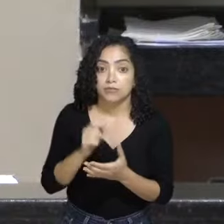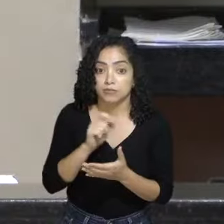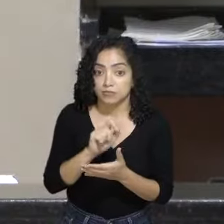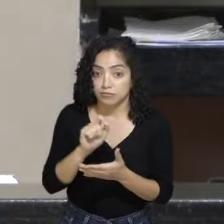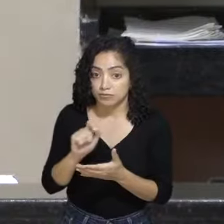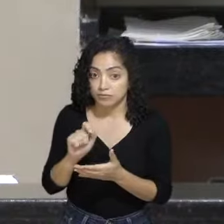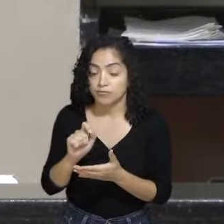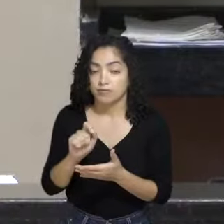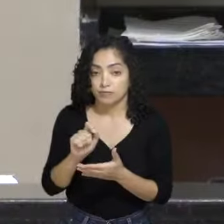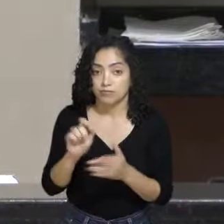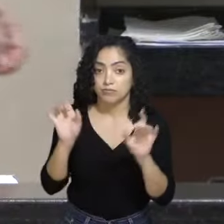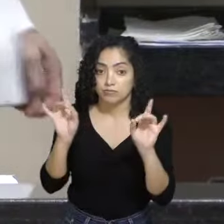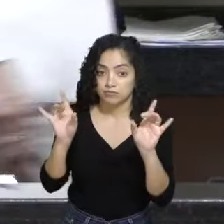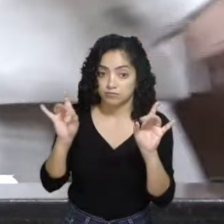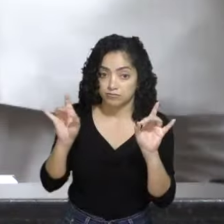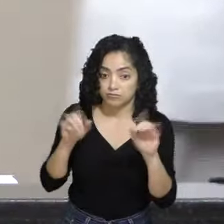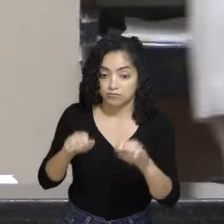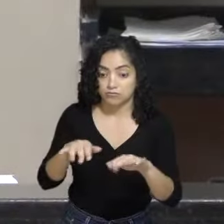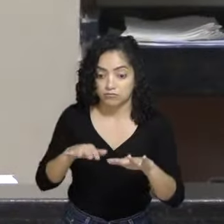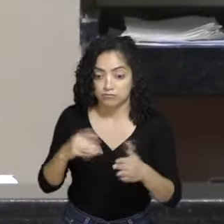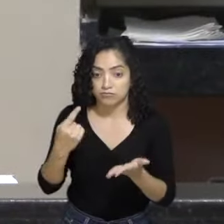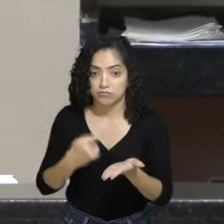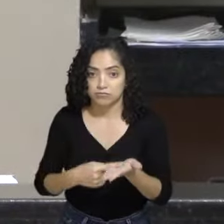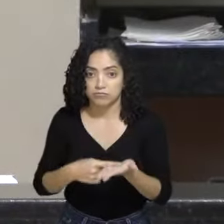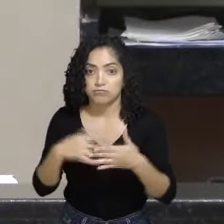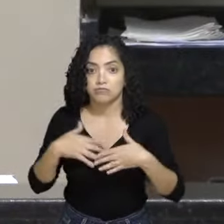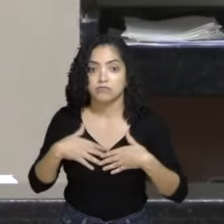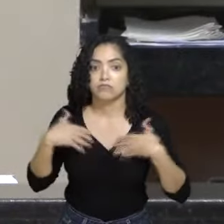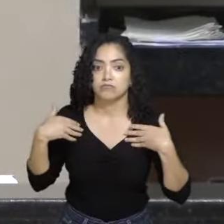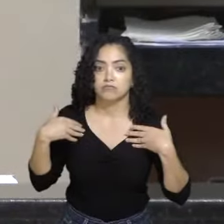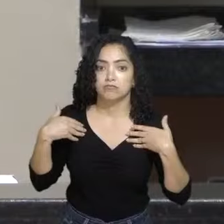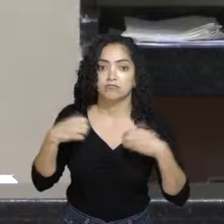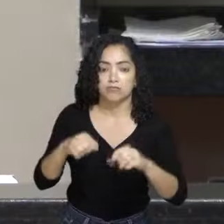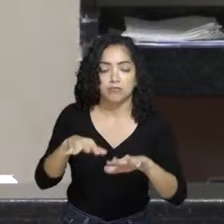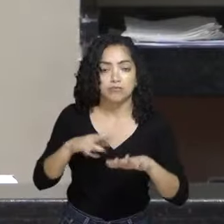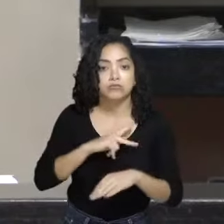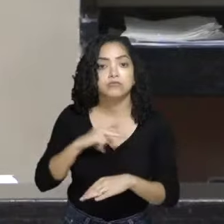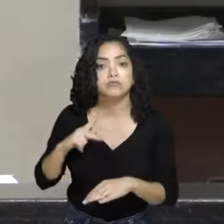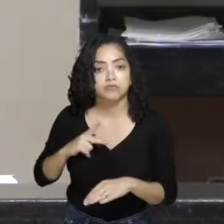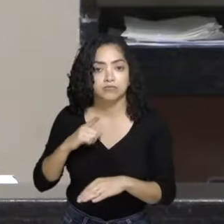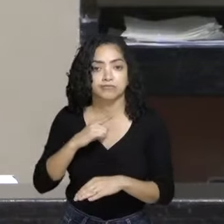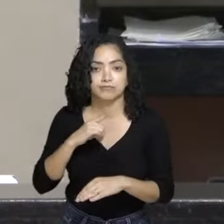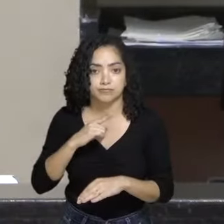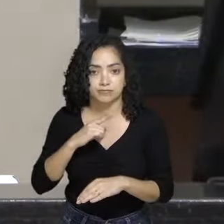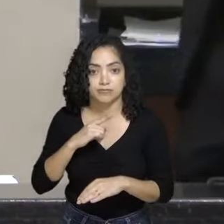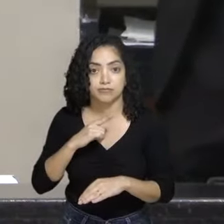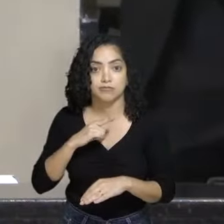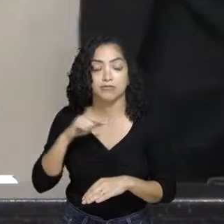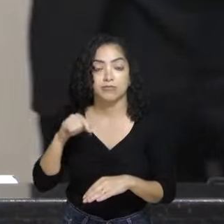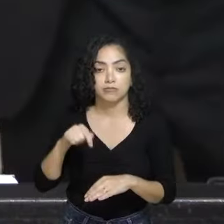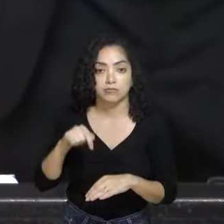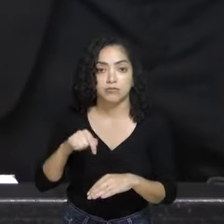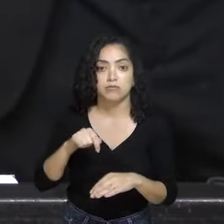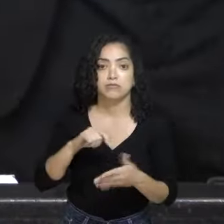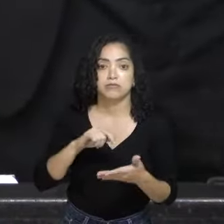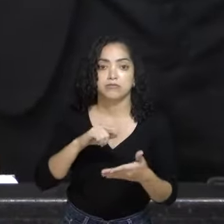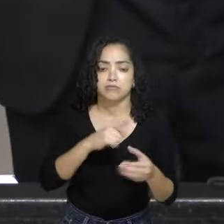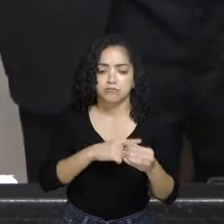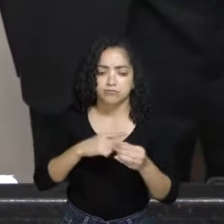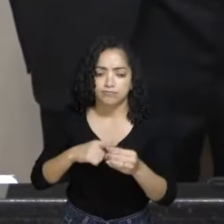ordinárias, especiais e solenes, foram realizadas muitas audiências públicas no Palácio Barriga Verde e em diversas cidades,